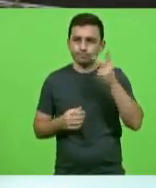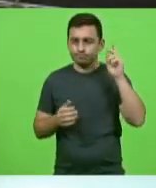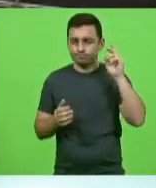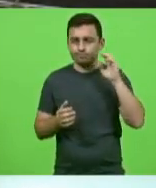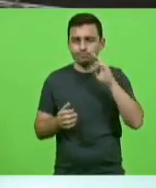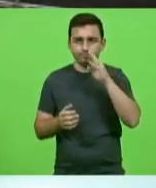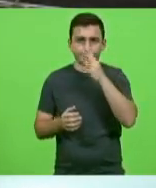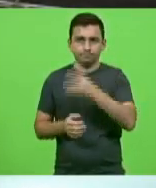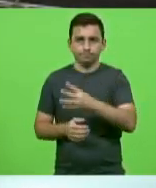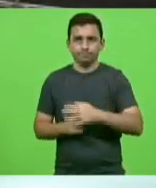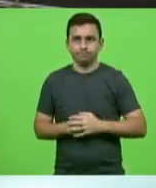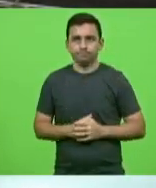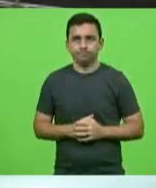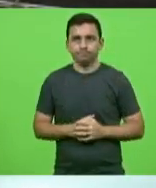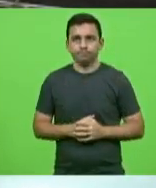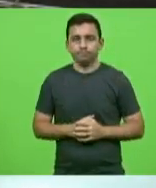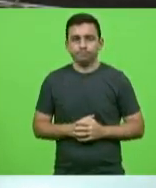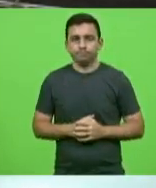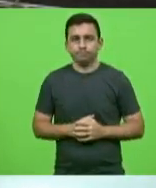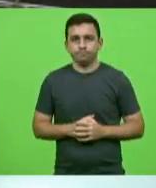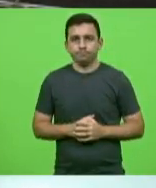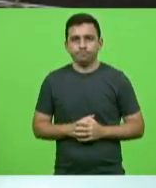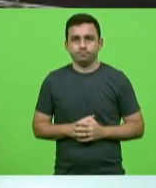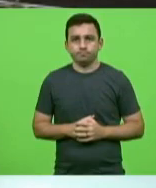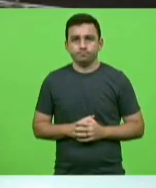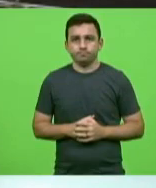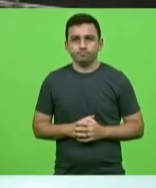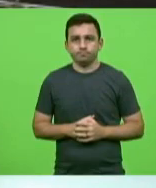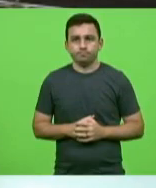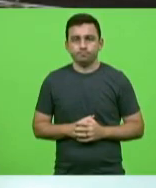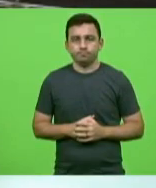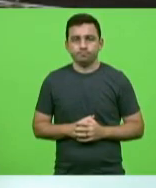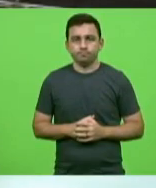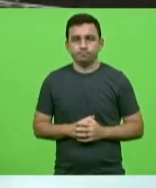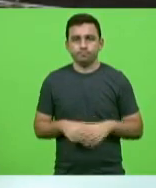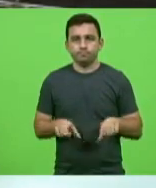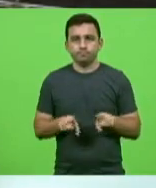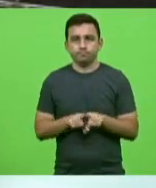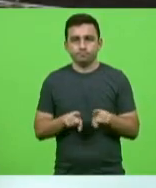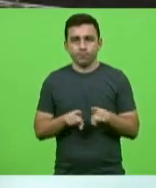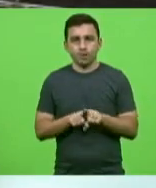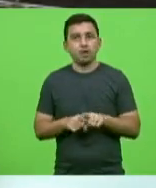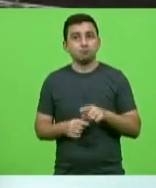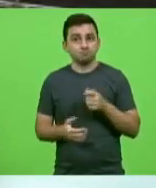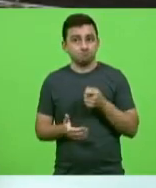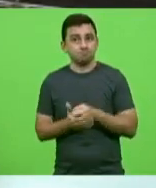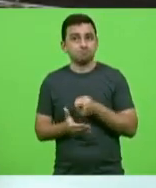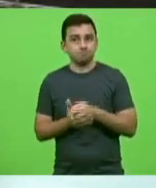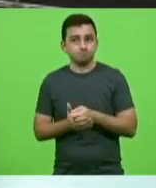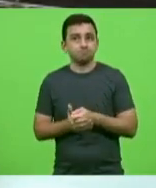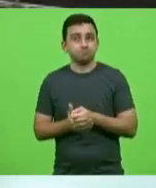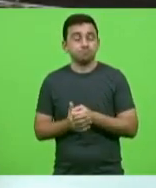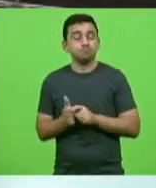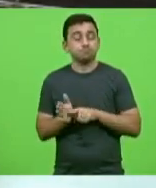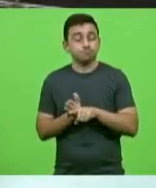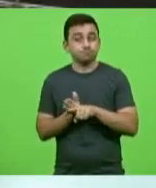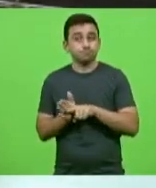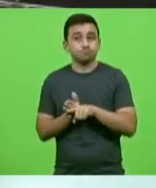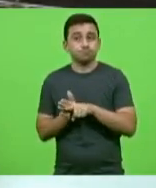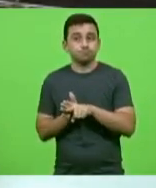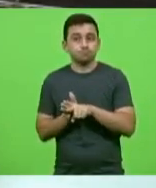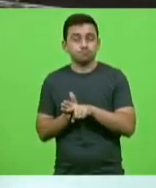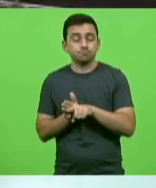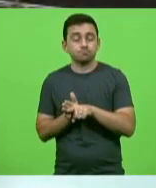denúncia a Roseli a é imperioso analisar prima facie